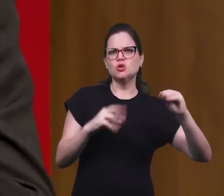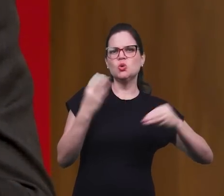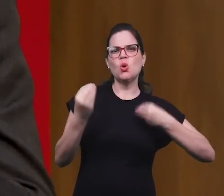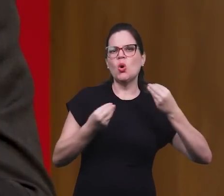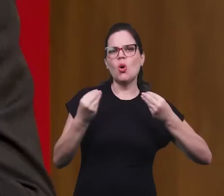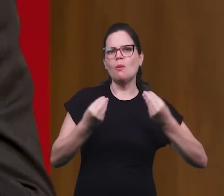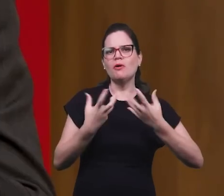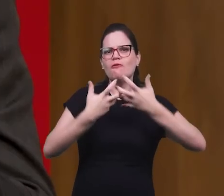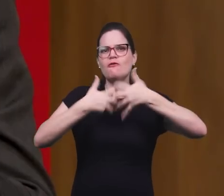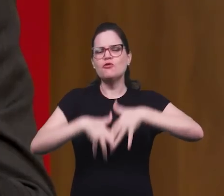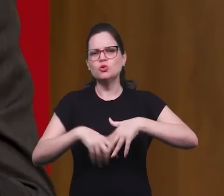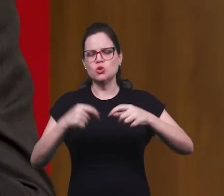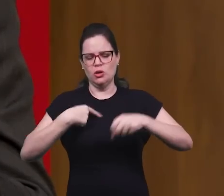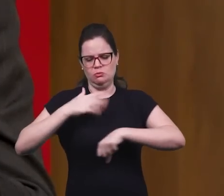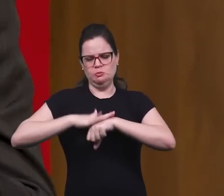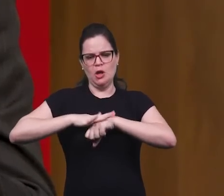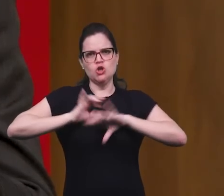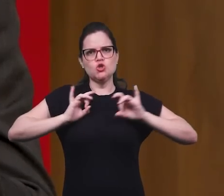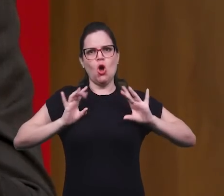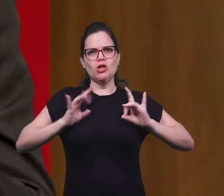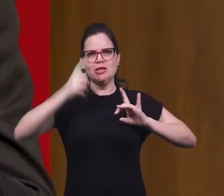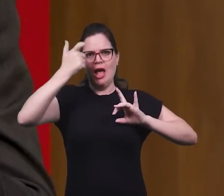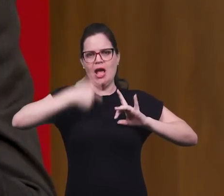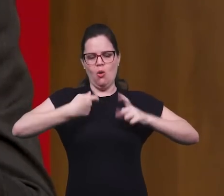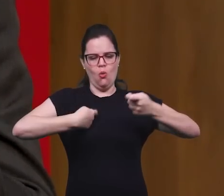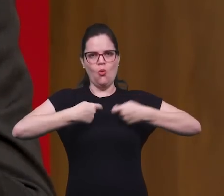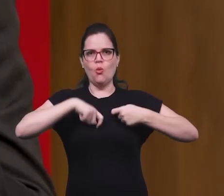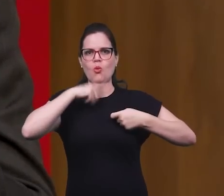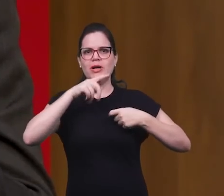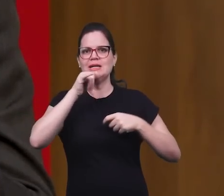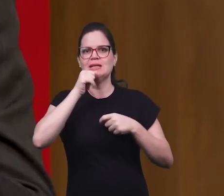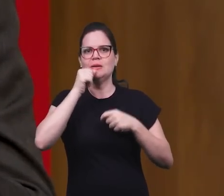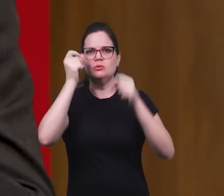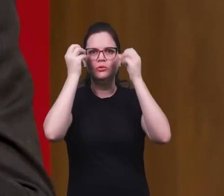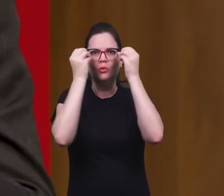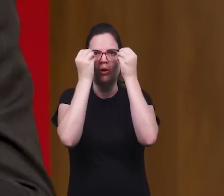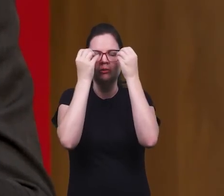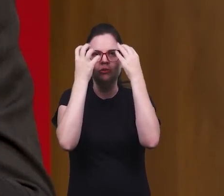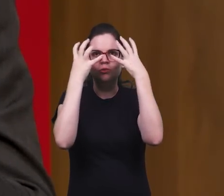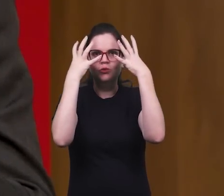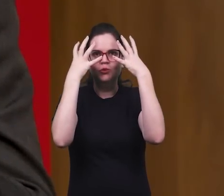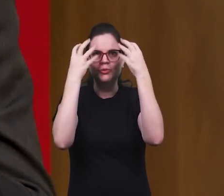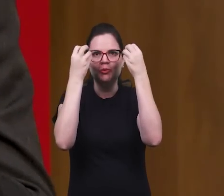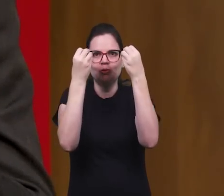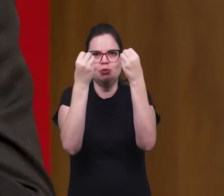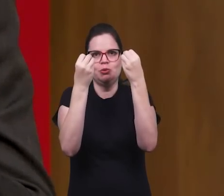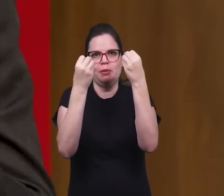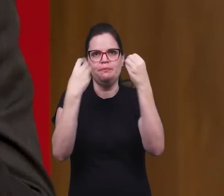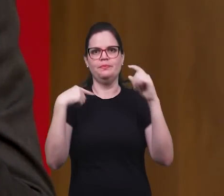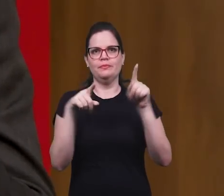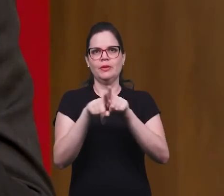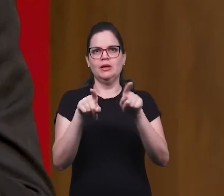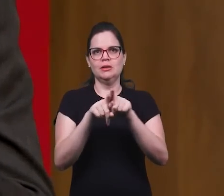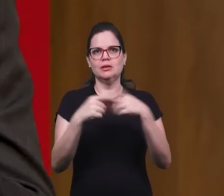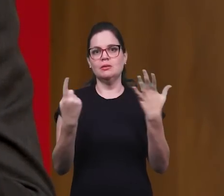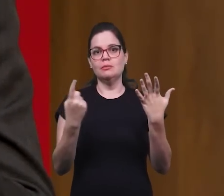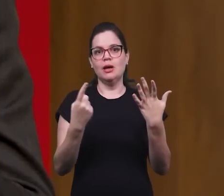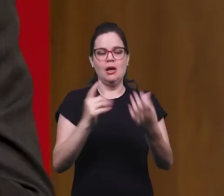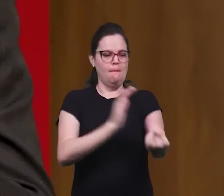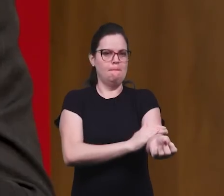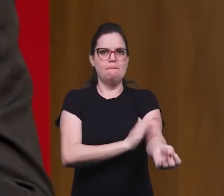corpo que nós não temos o controle, a dilatação da pupila, a sua contração, por exemplo, a